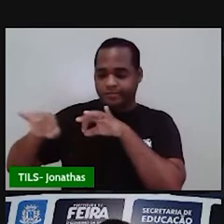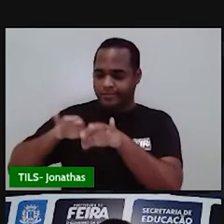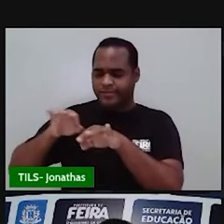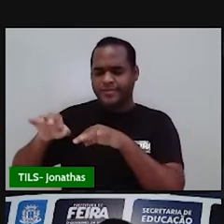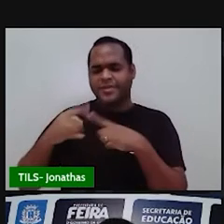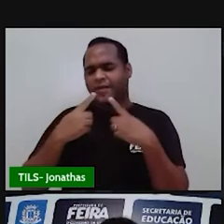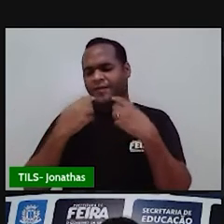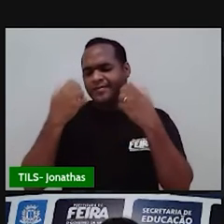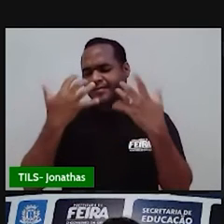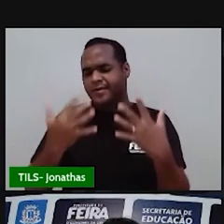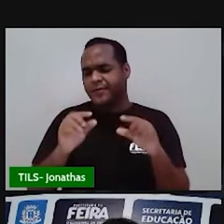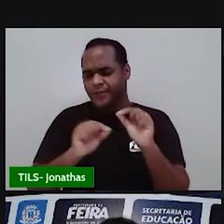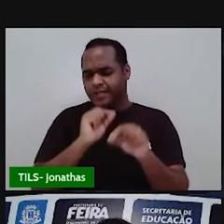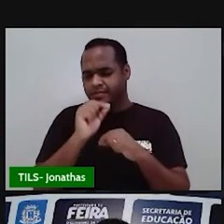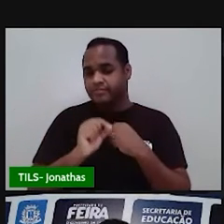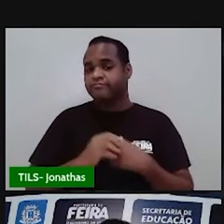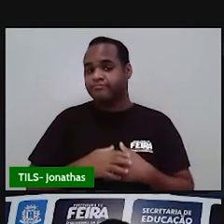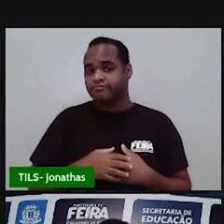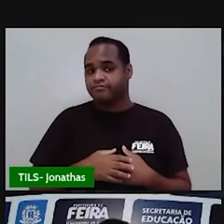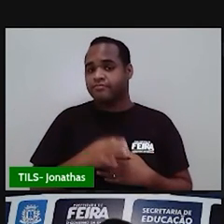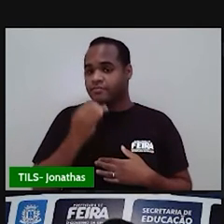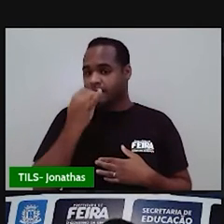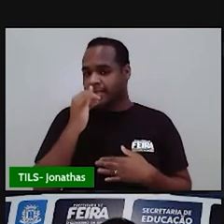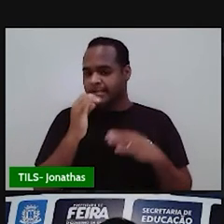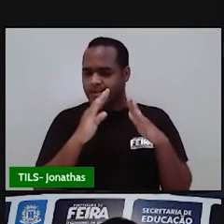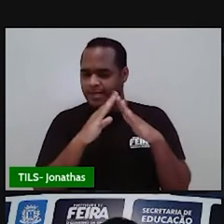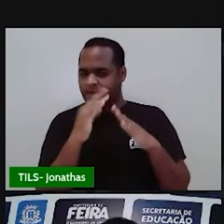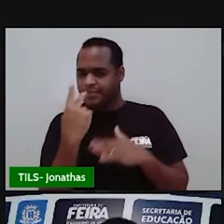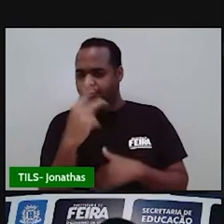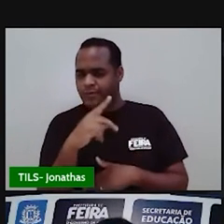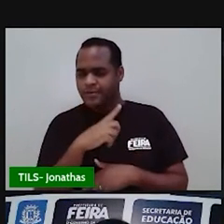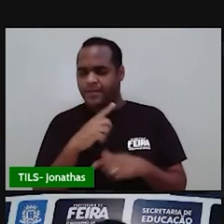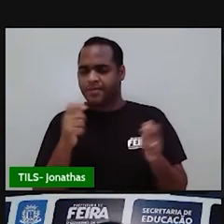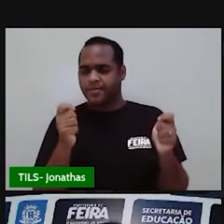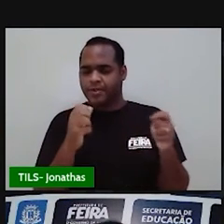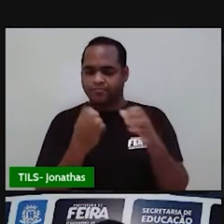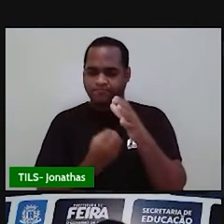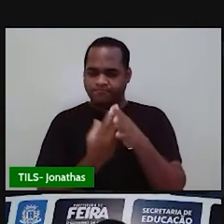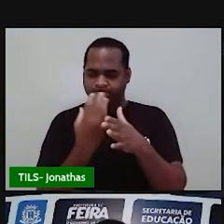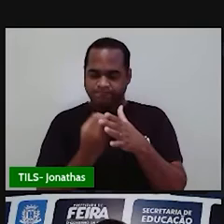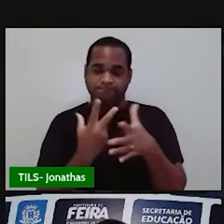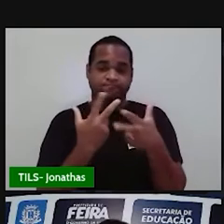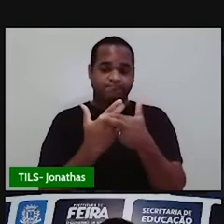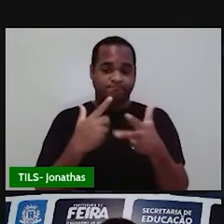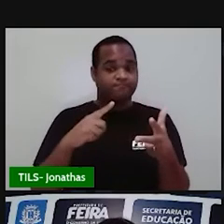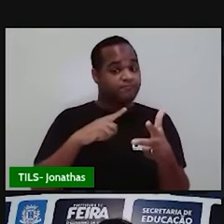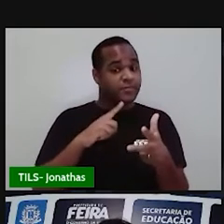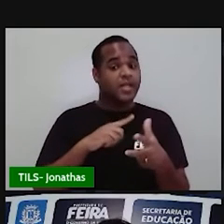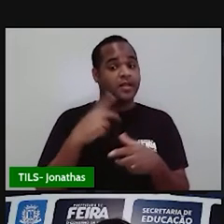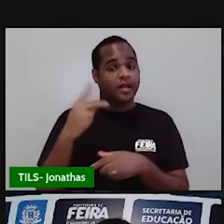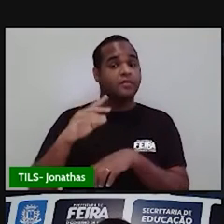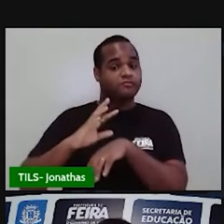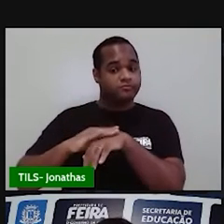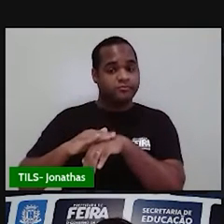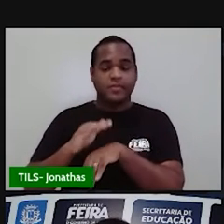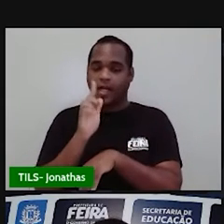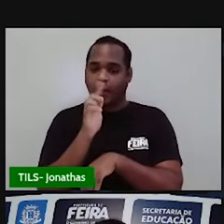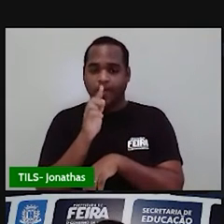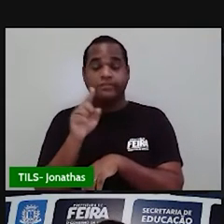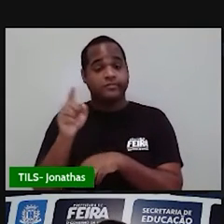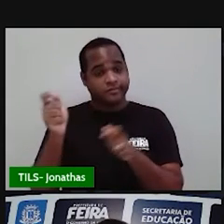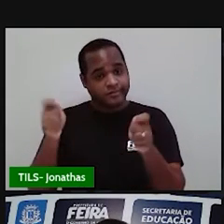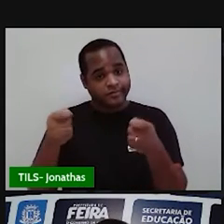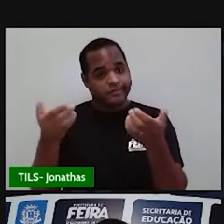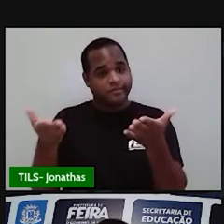te dizer? Que essa energia que está chegando na sua casa, ela é produzida através da água,